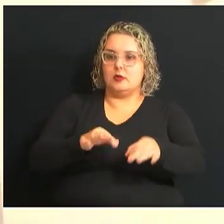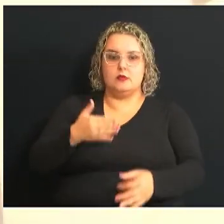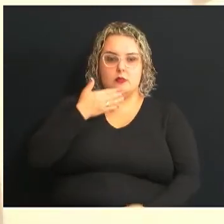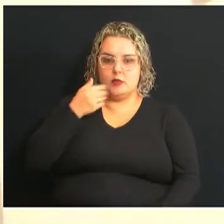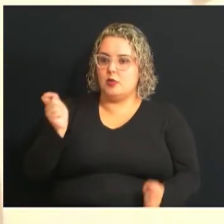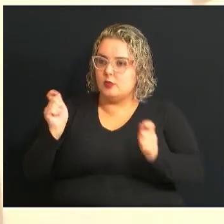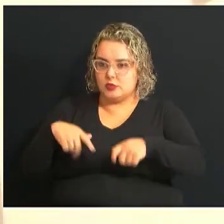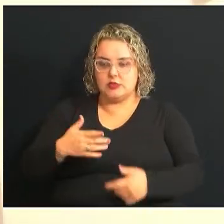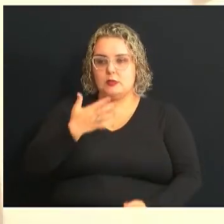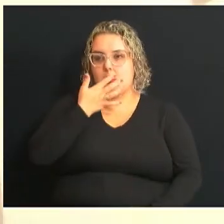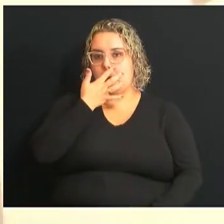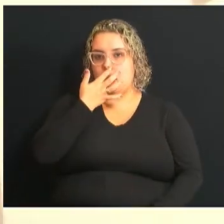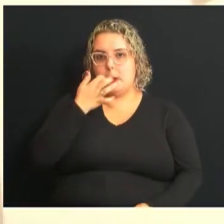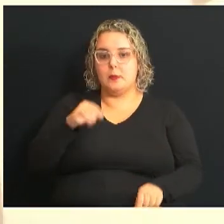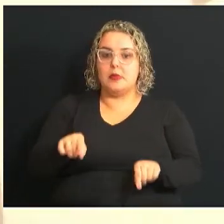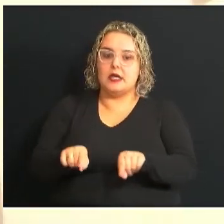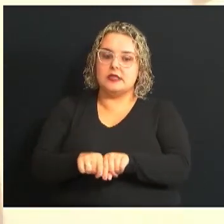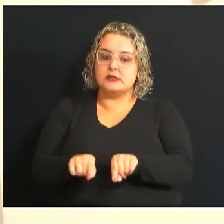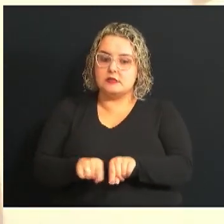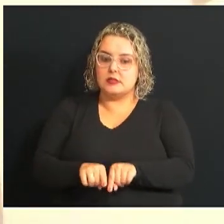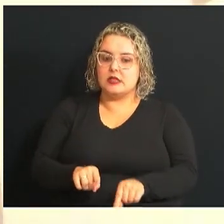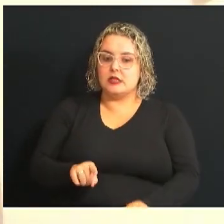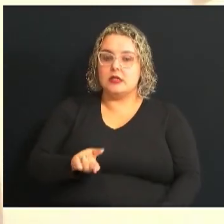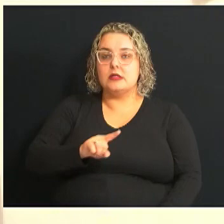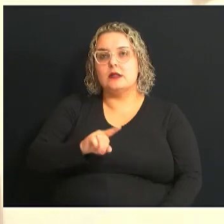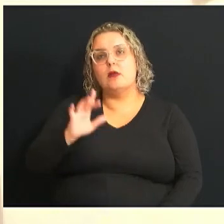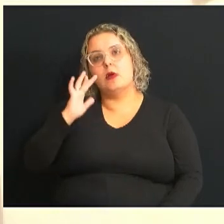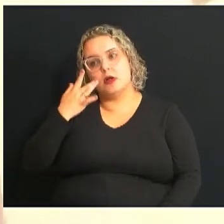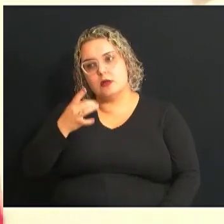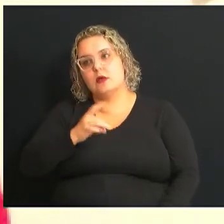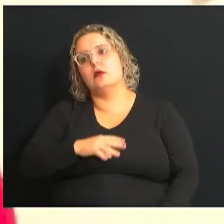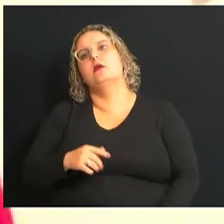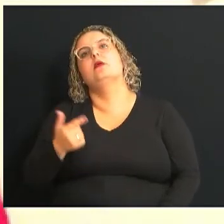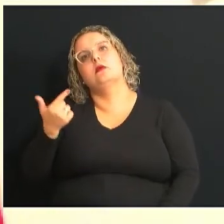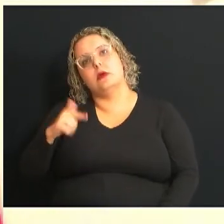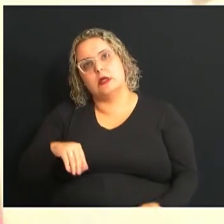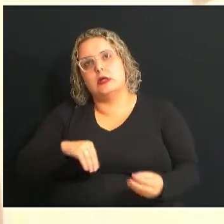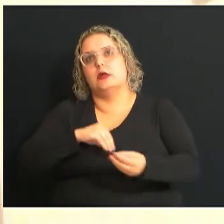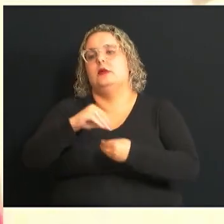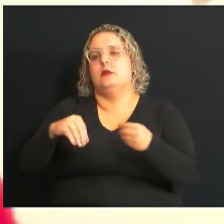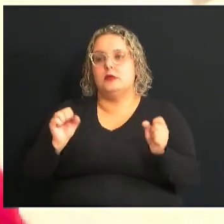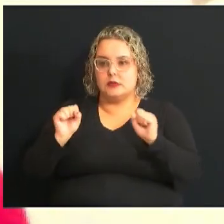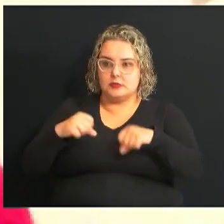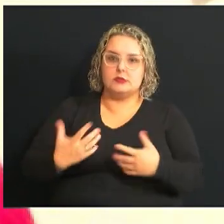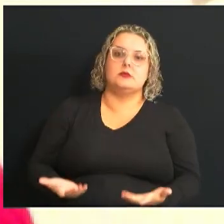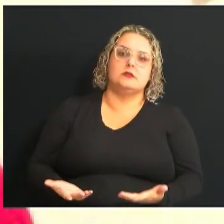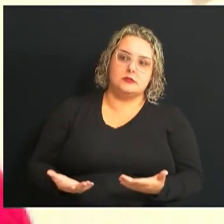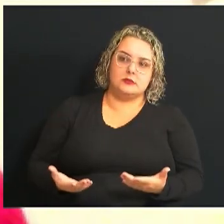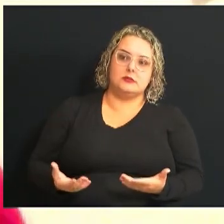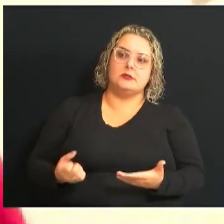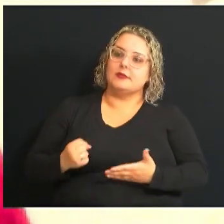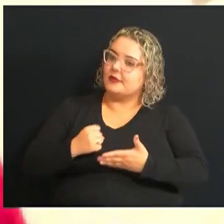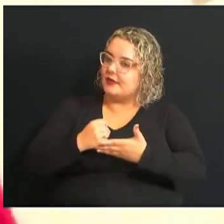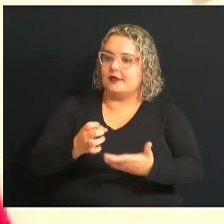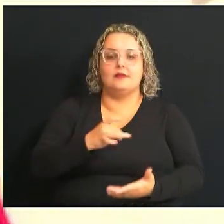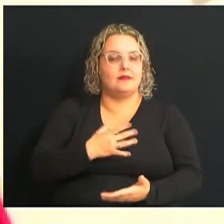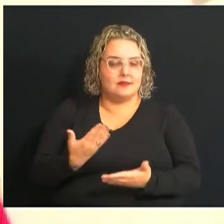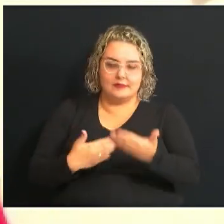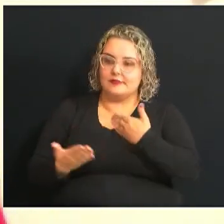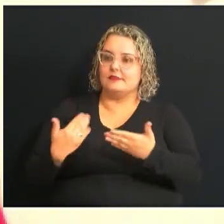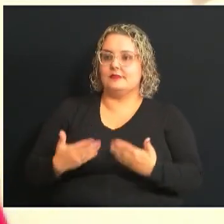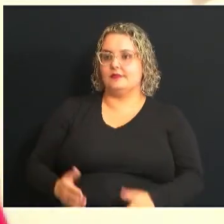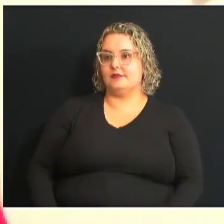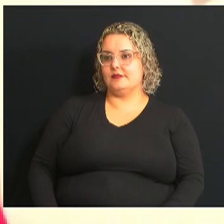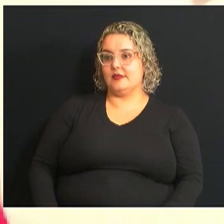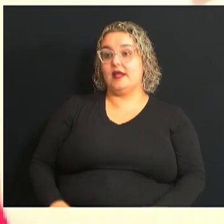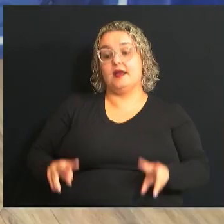possível, mas não achar que não vai ter medo, porque o medo vai estar envolvido sim, e aí é levar esse medo junto e dialogar com ele. Aquela frase